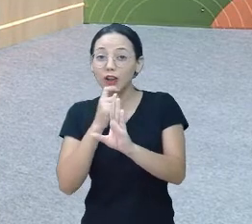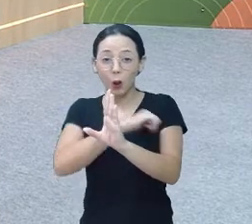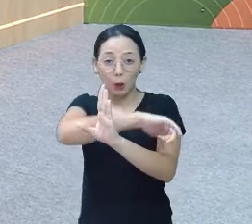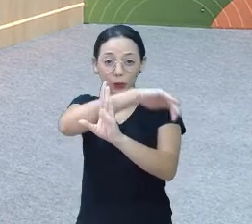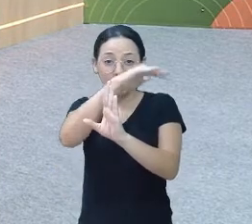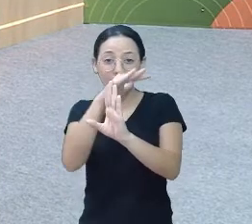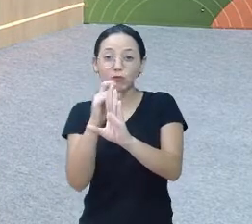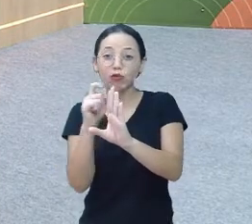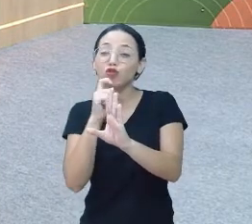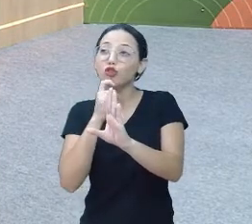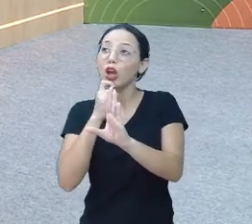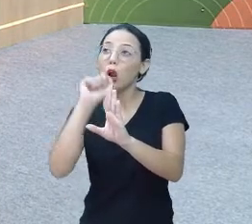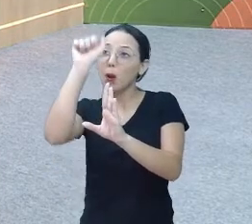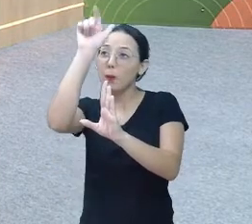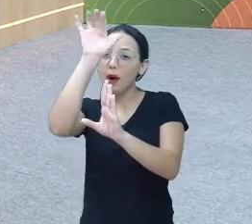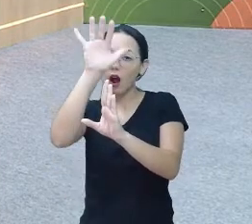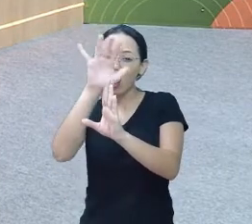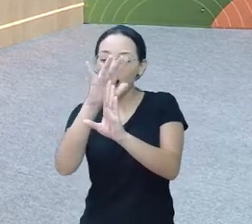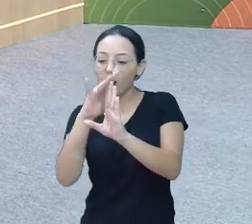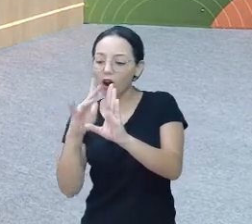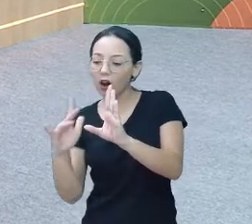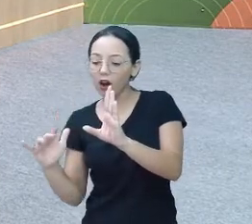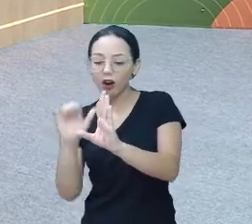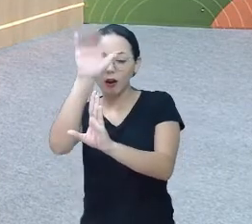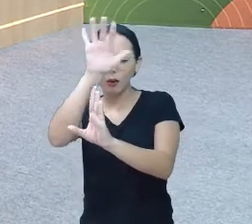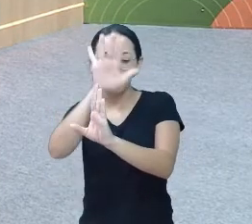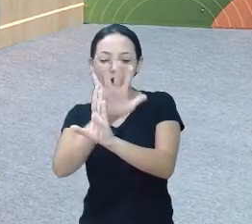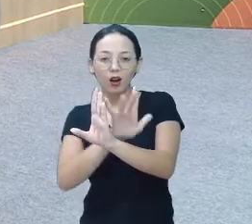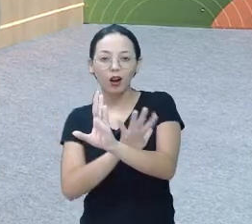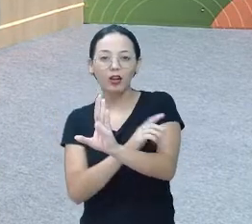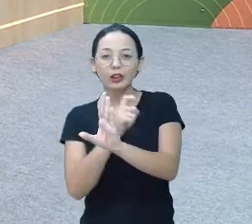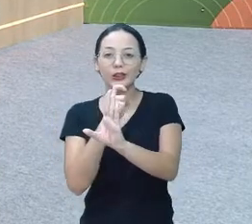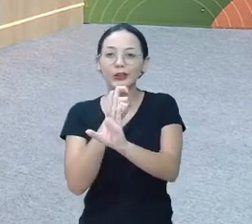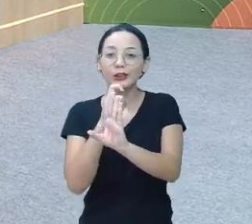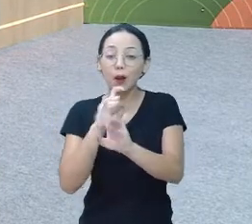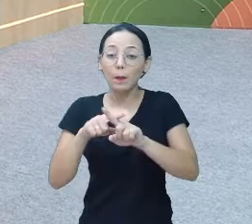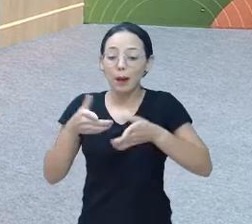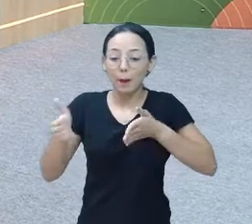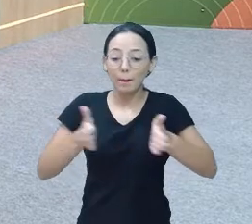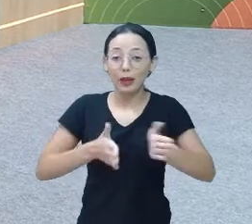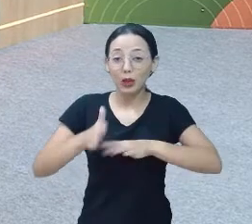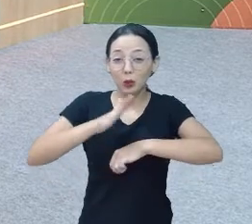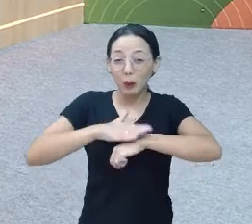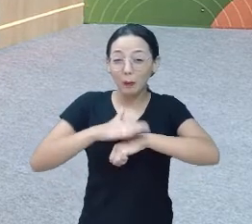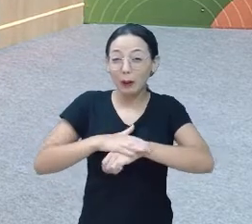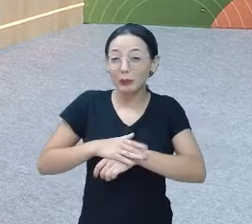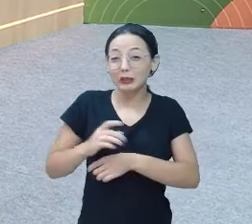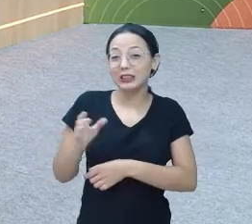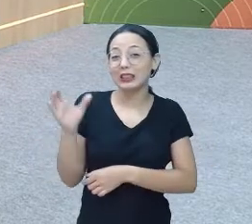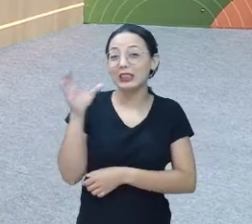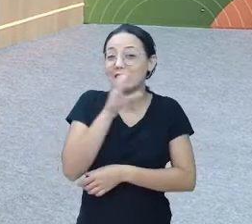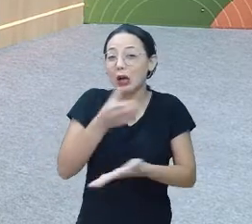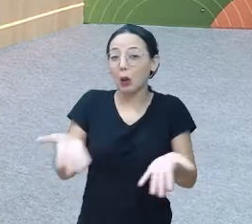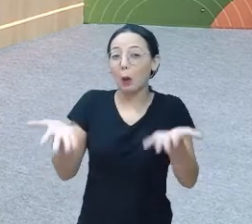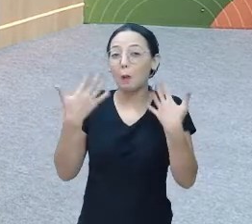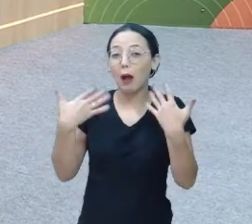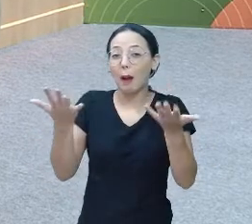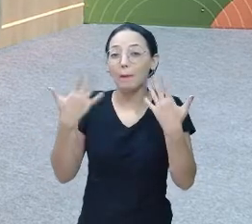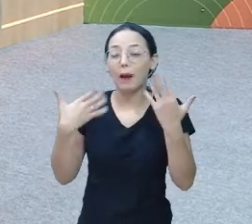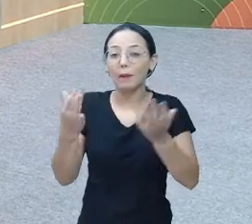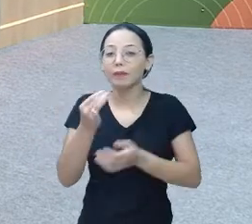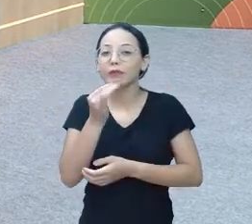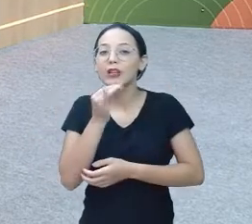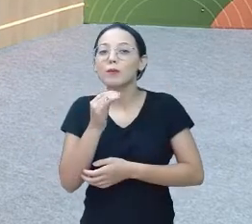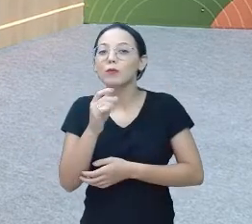no topo, né? E quando chegavam a fase, né, do calor, aquele gelo derretia, né, e as águas